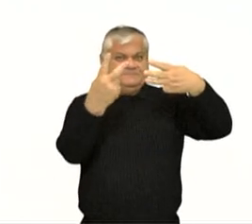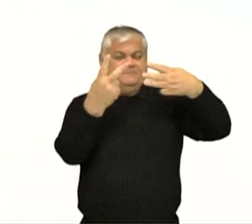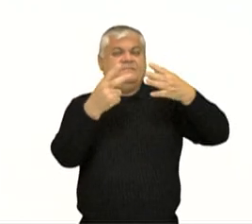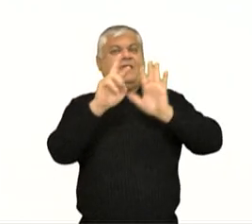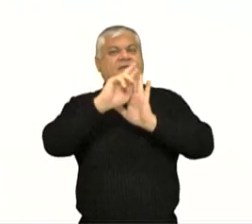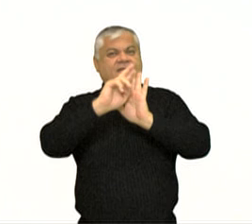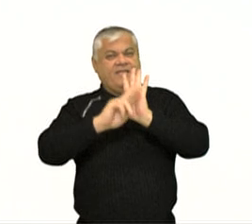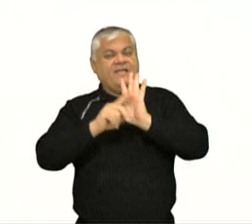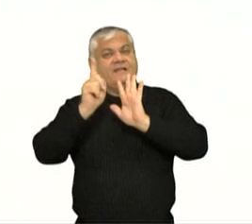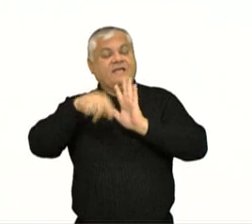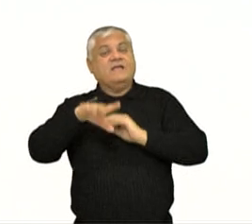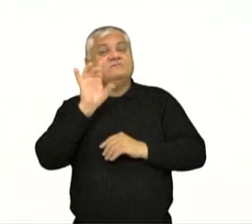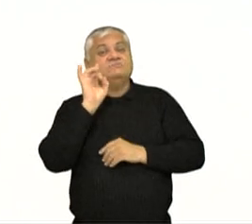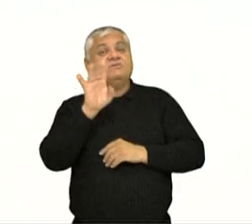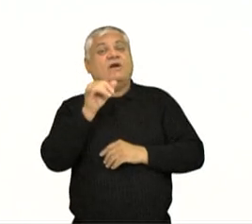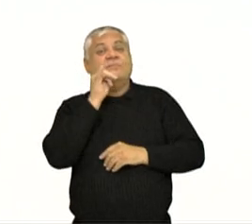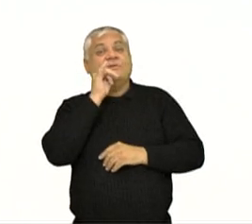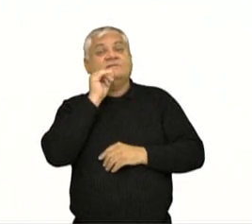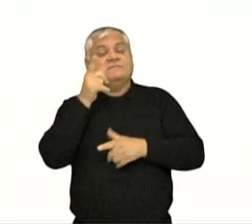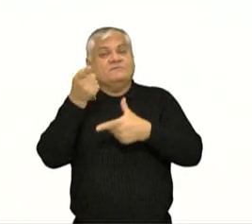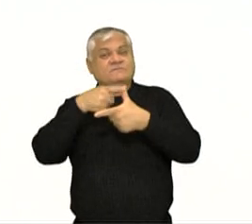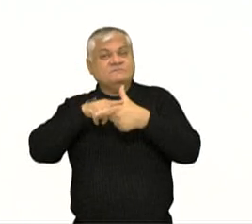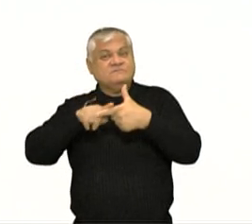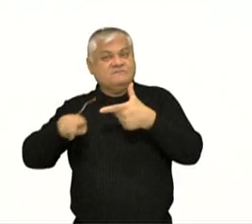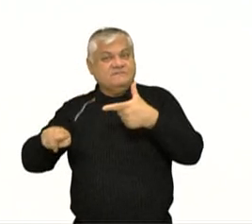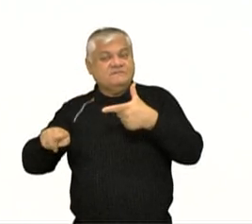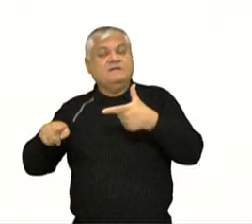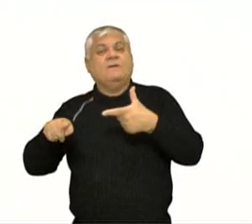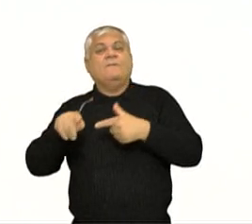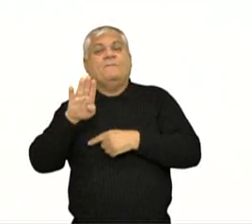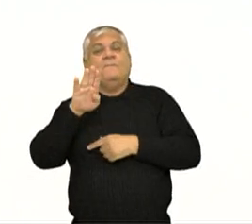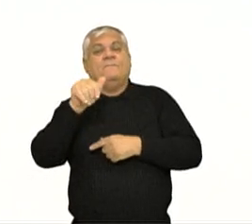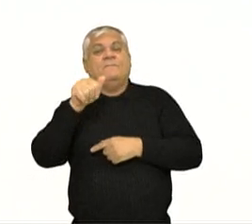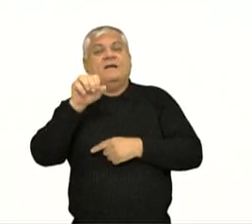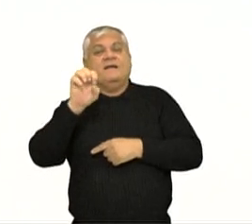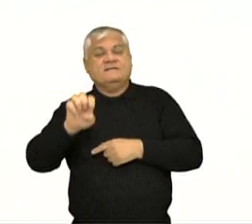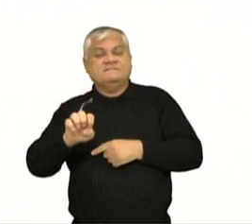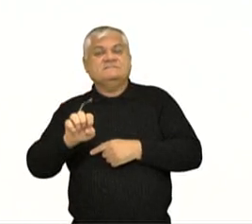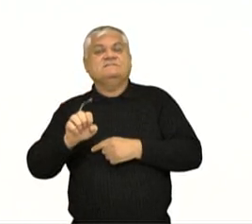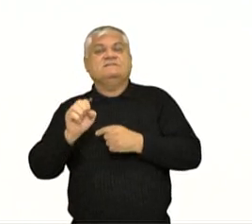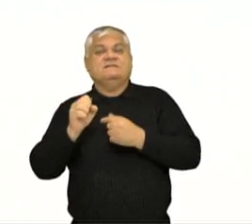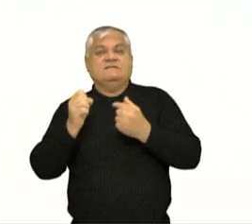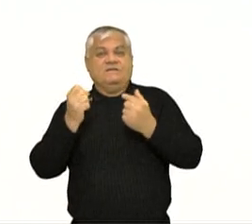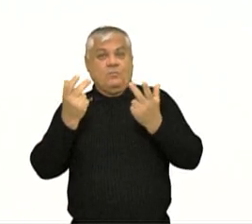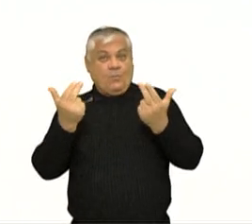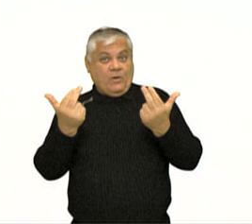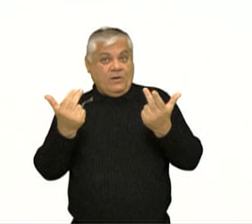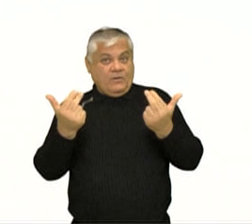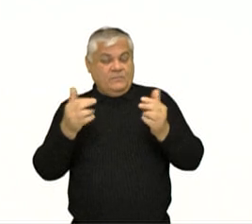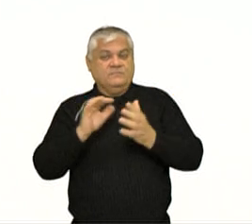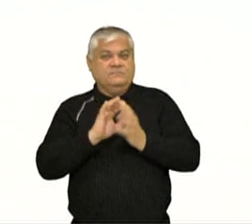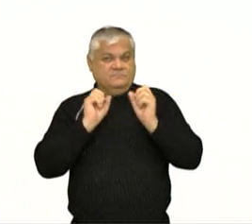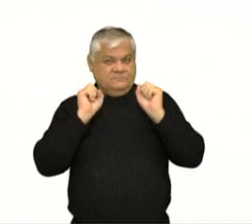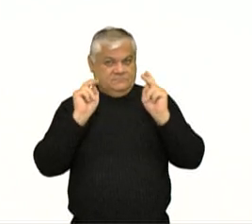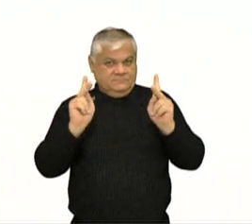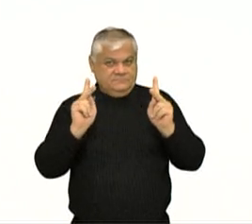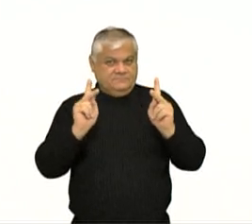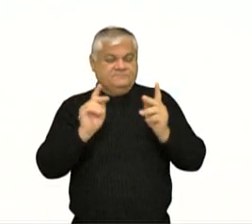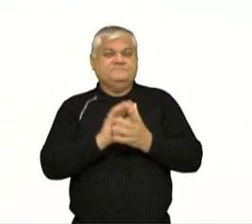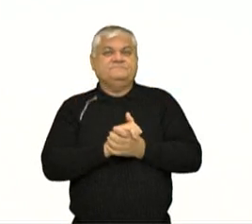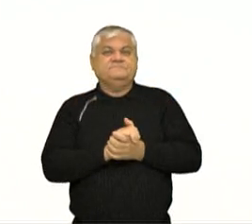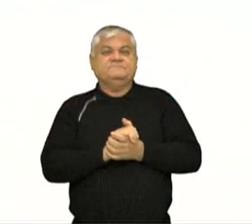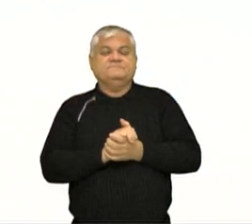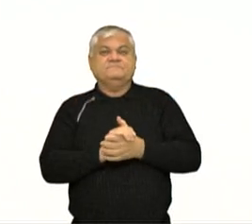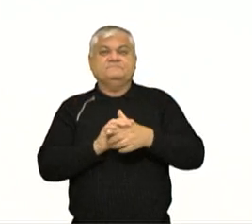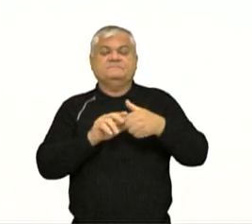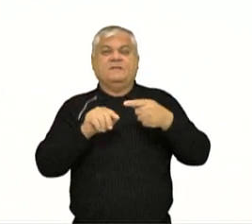válida apenas quando nós temos potências de bases iguais, ok? Então,